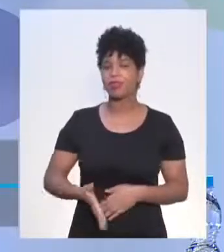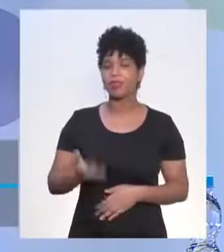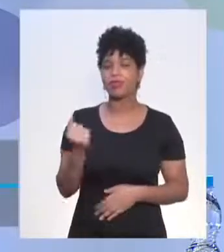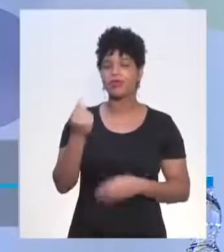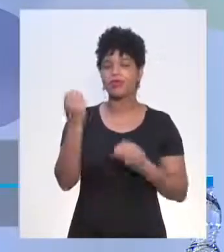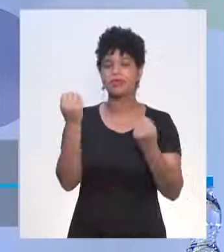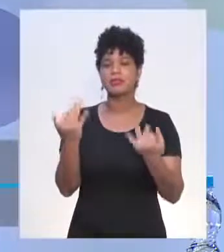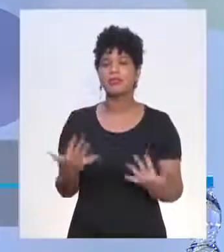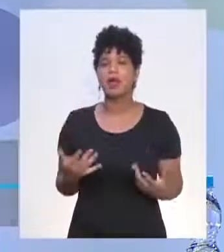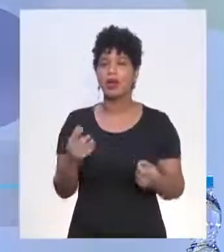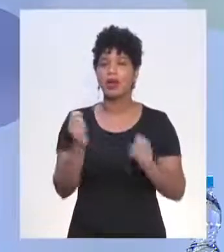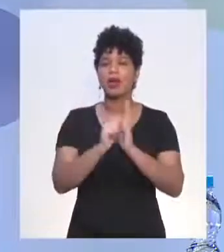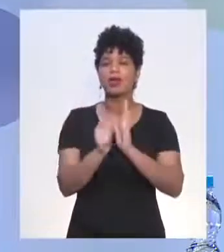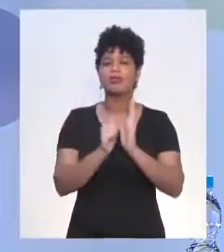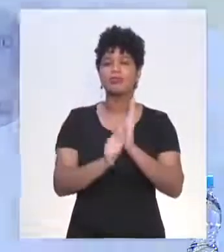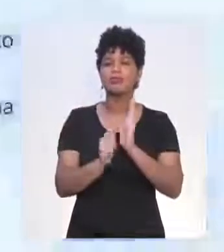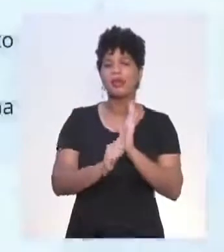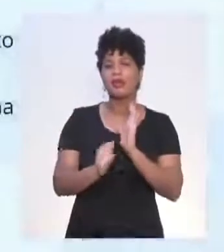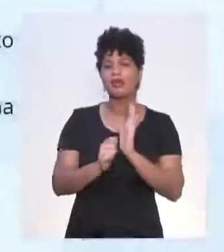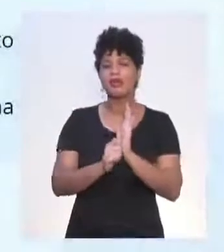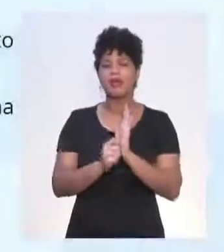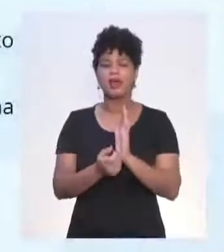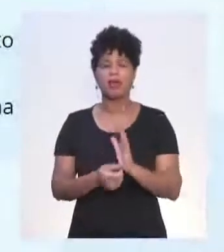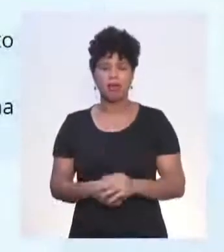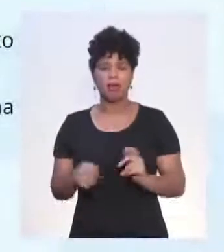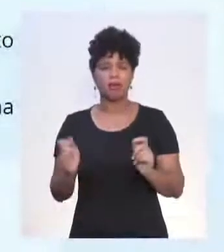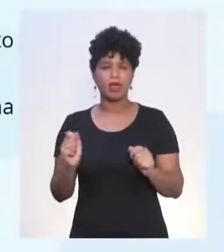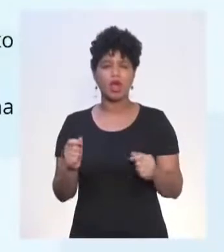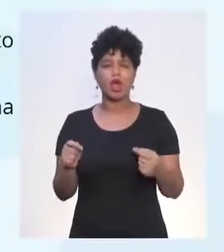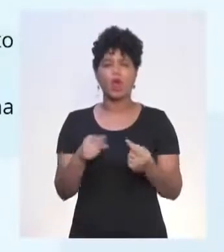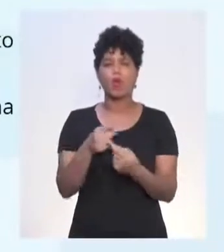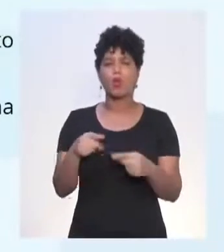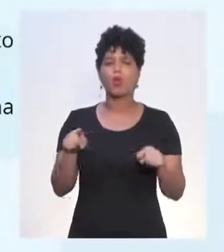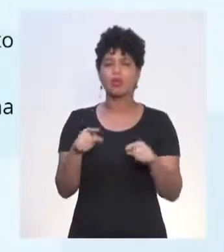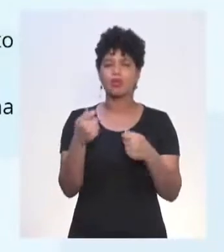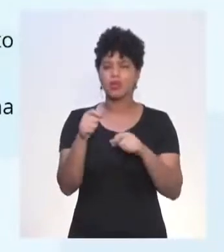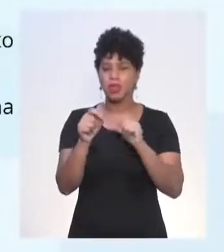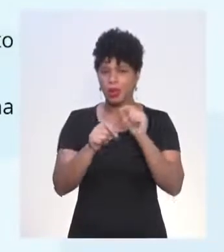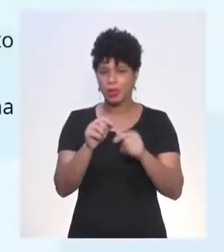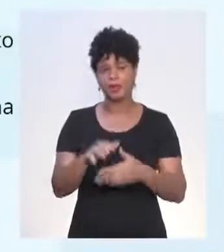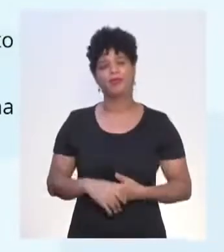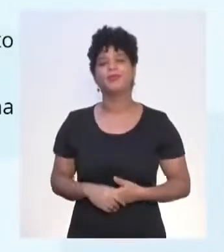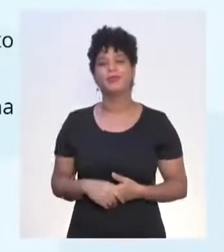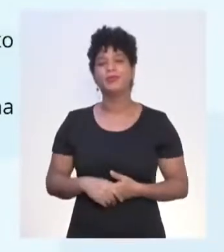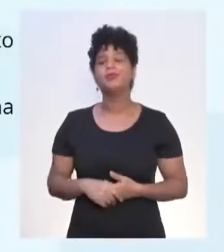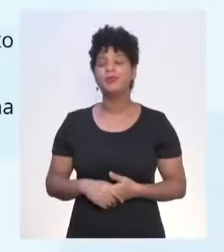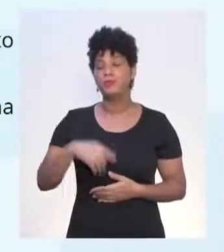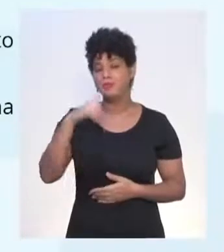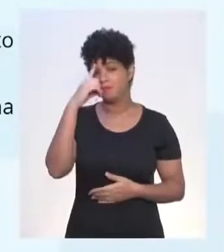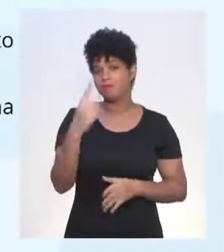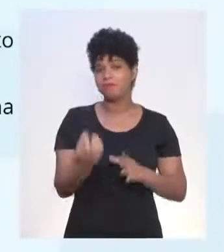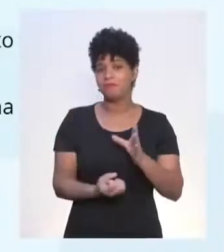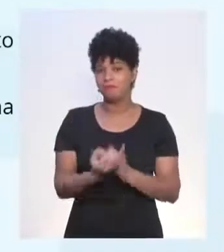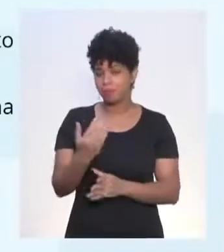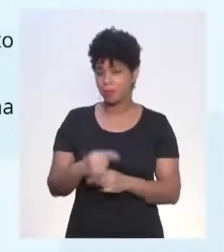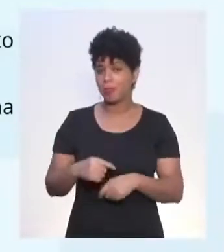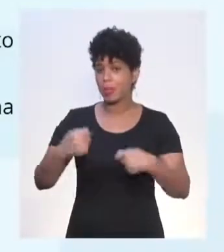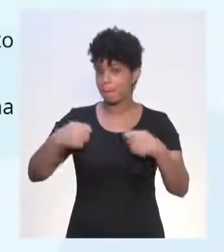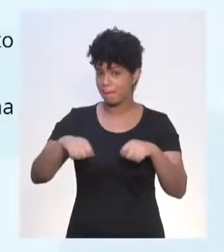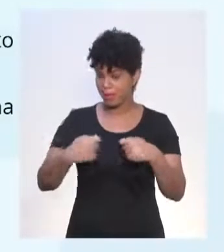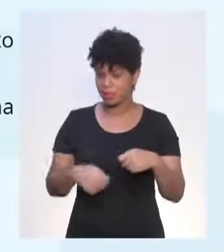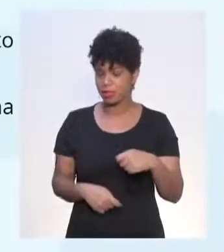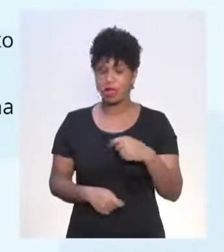composição então turma então para a gente compor uma música o processo de criação que inclui